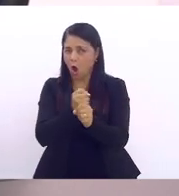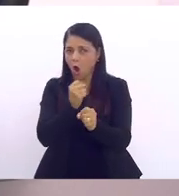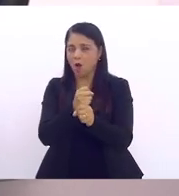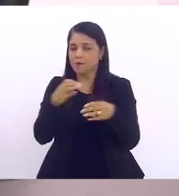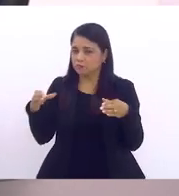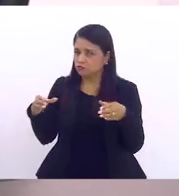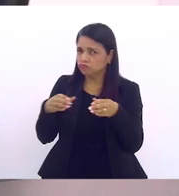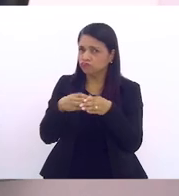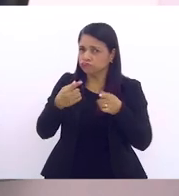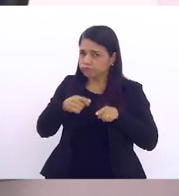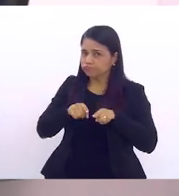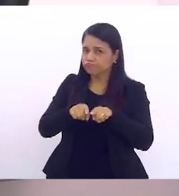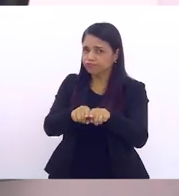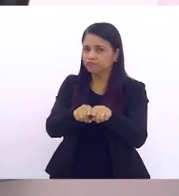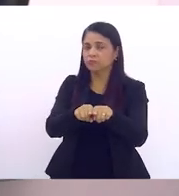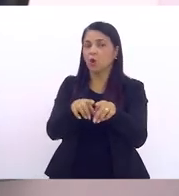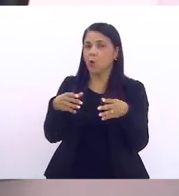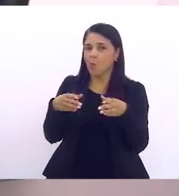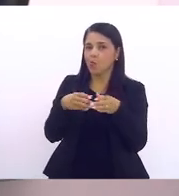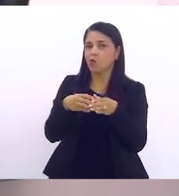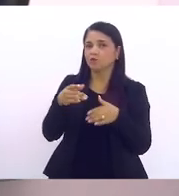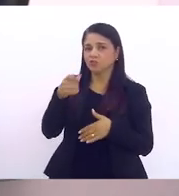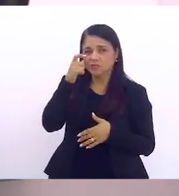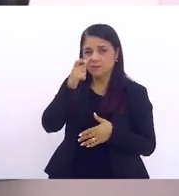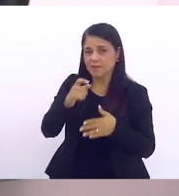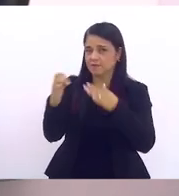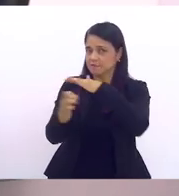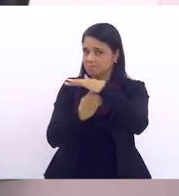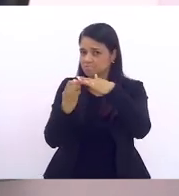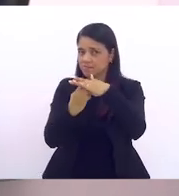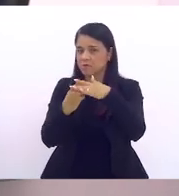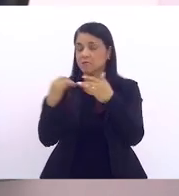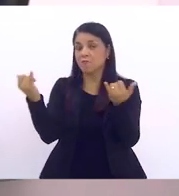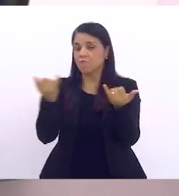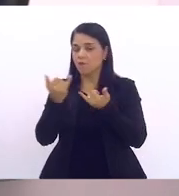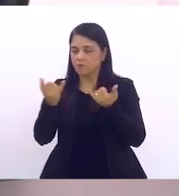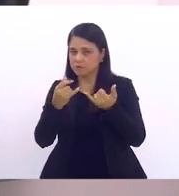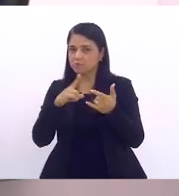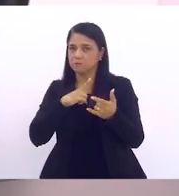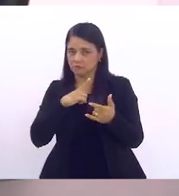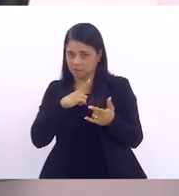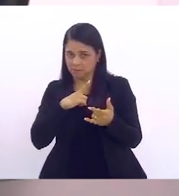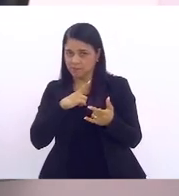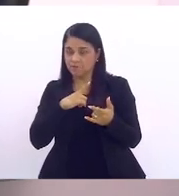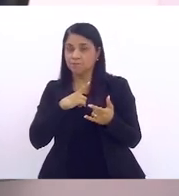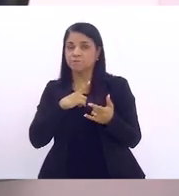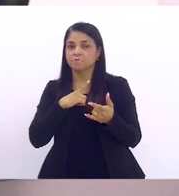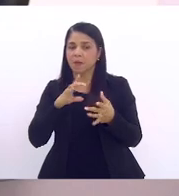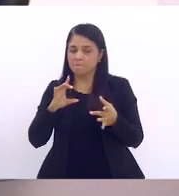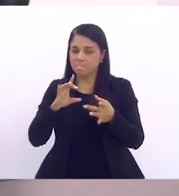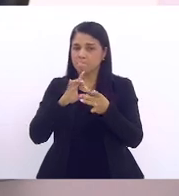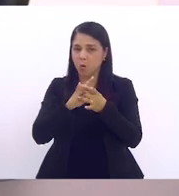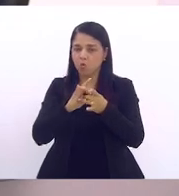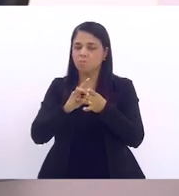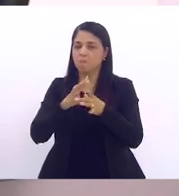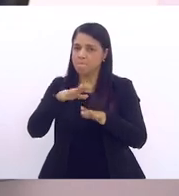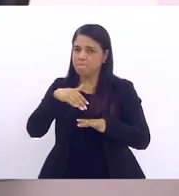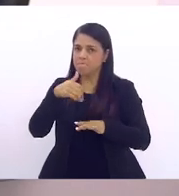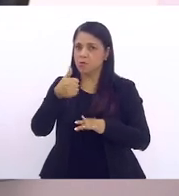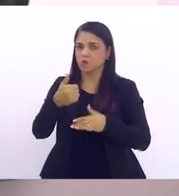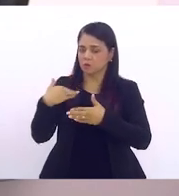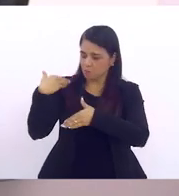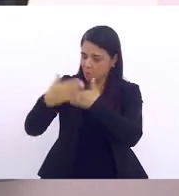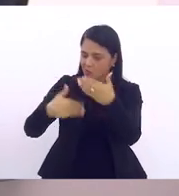conjunto com todo o público de interesse que vai nos fornecer fornecer informação pra gente continuar cada vez mais aprimorando nossos